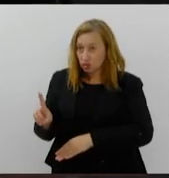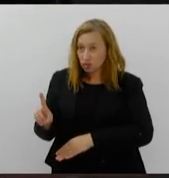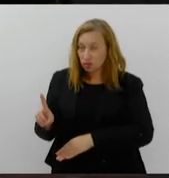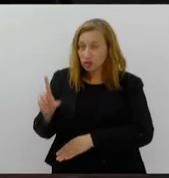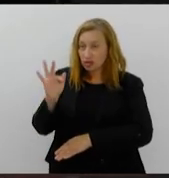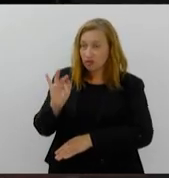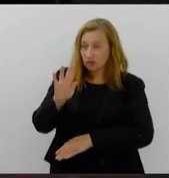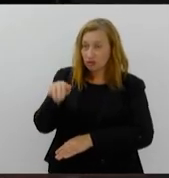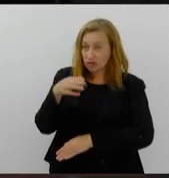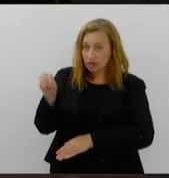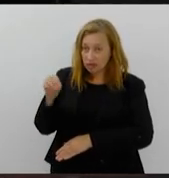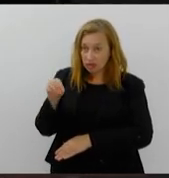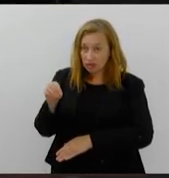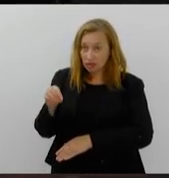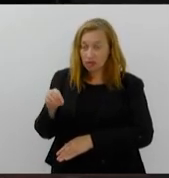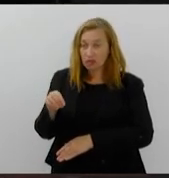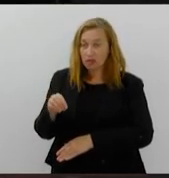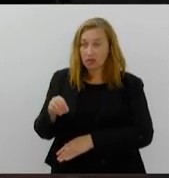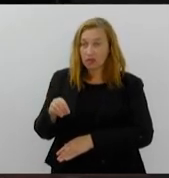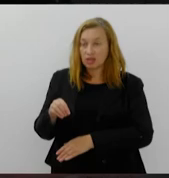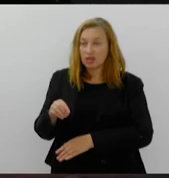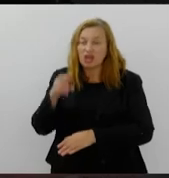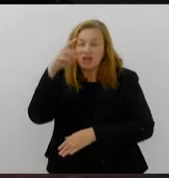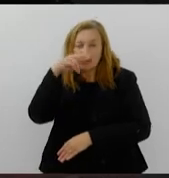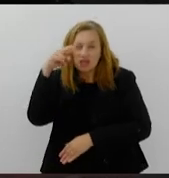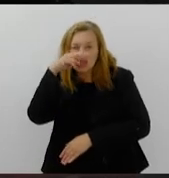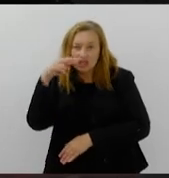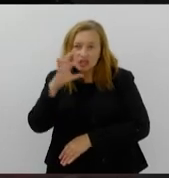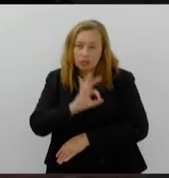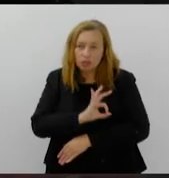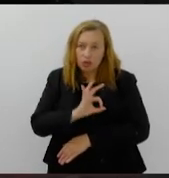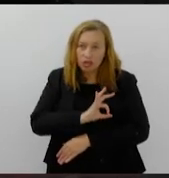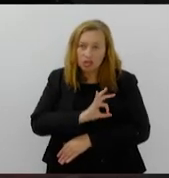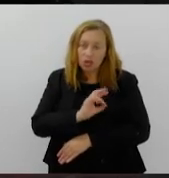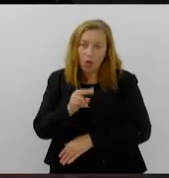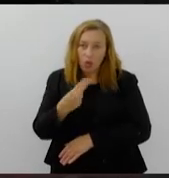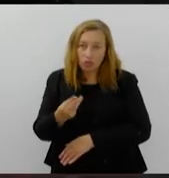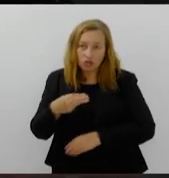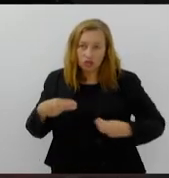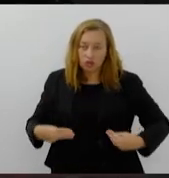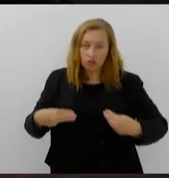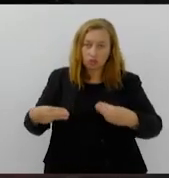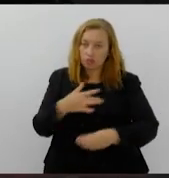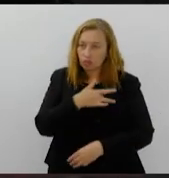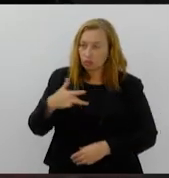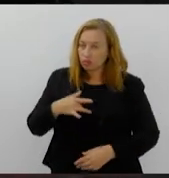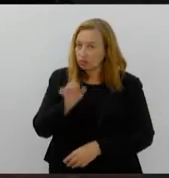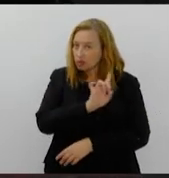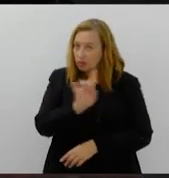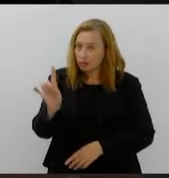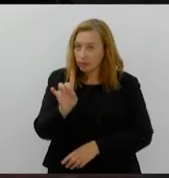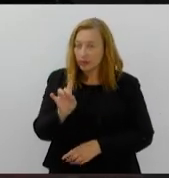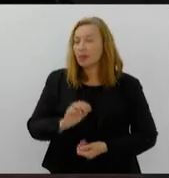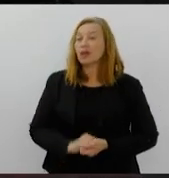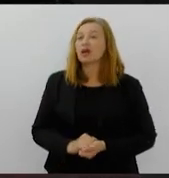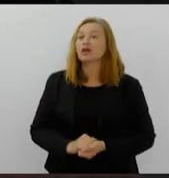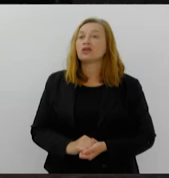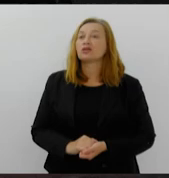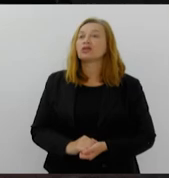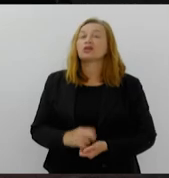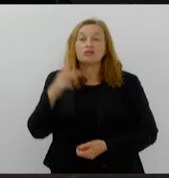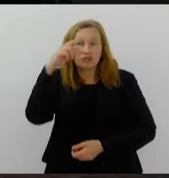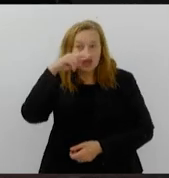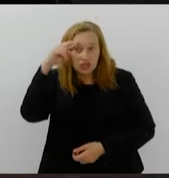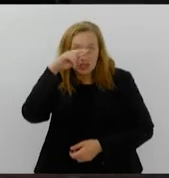fundação, quem veio à tona não foi nenhuma investigação da polícia nem do Ministério Público ainda. Quem trouxe à tona foi uma investigação